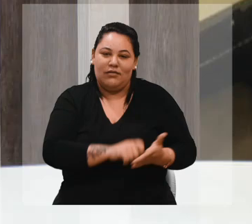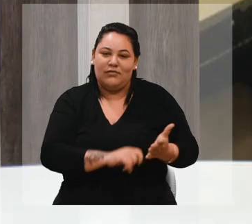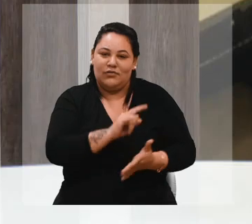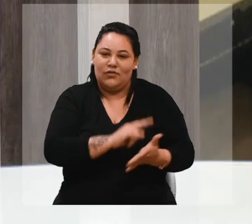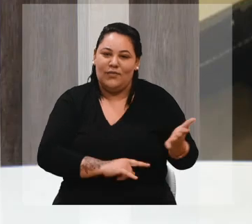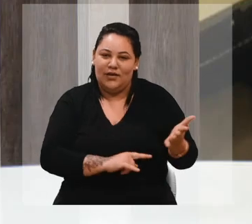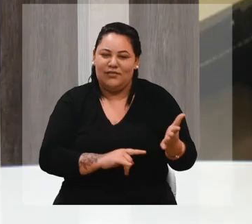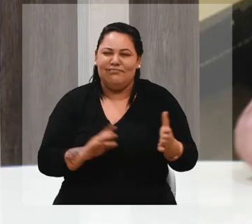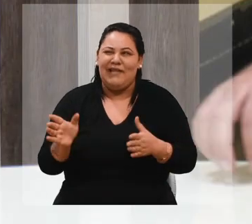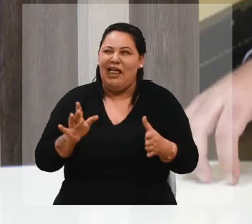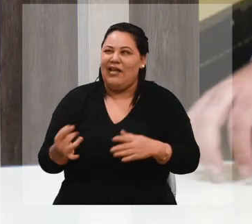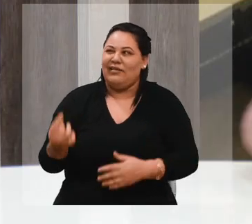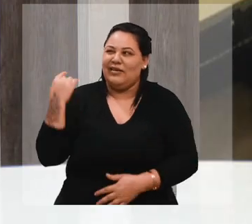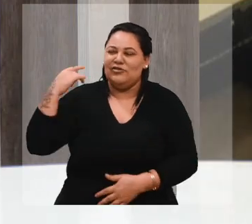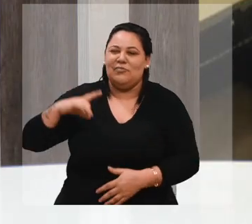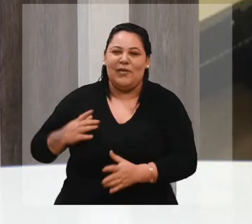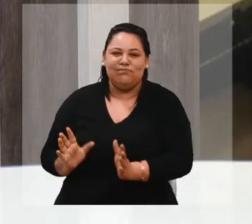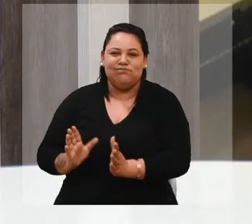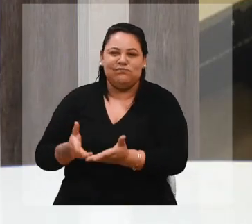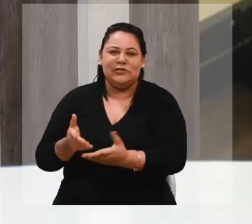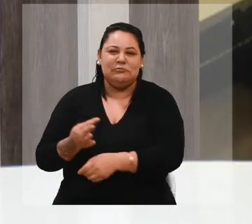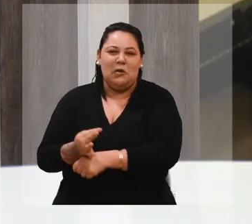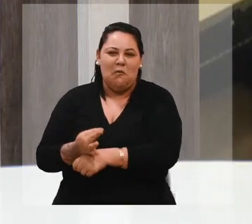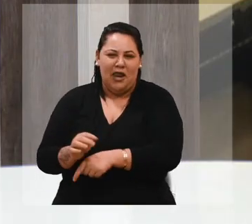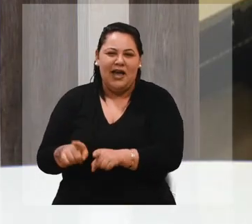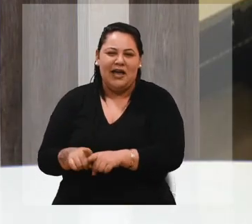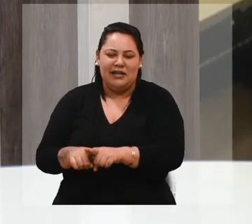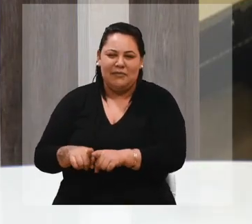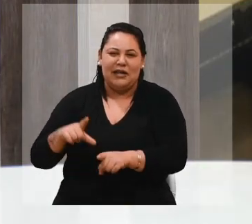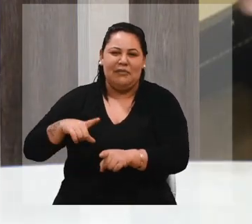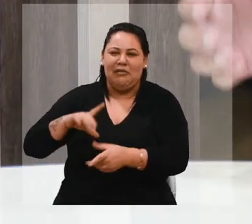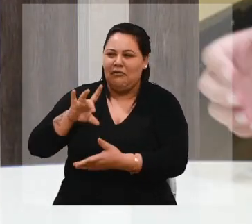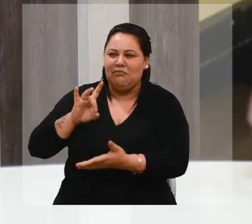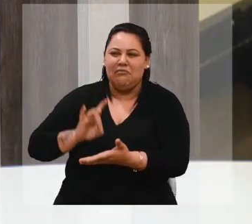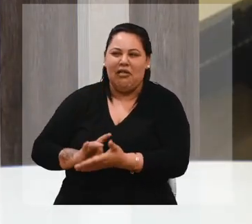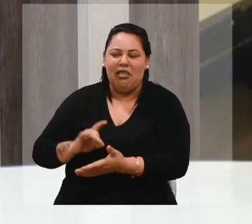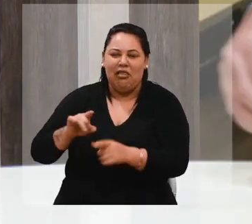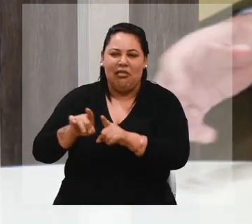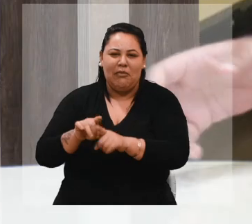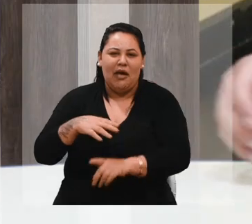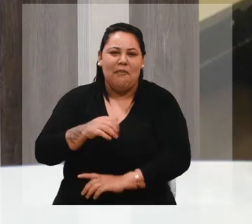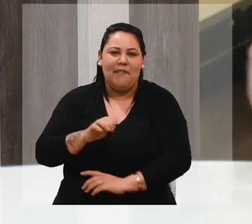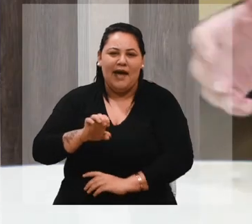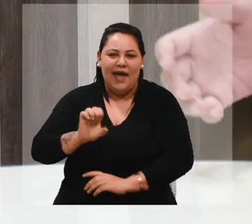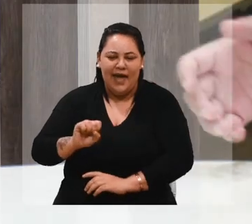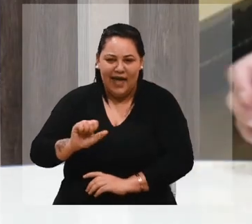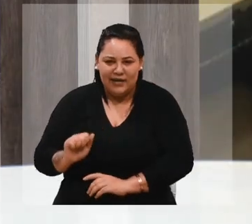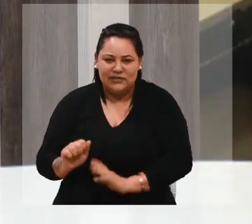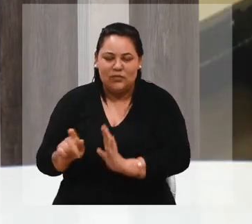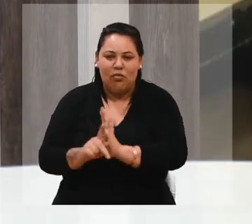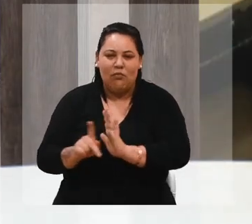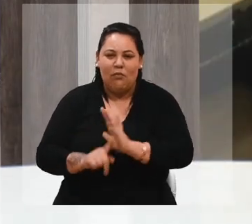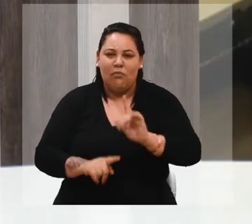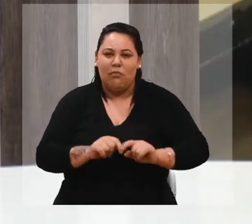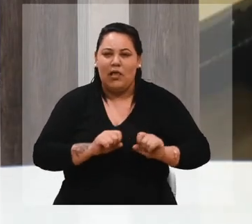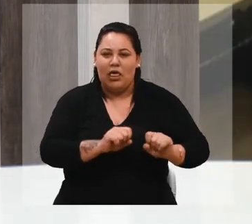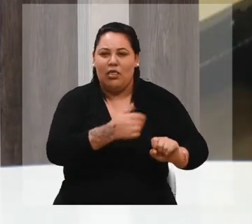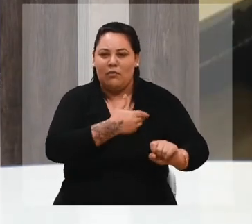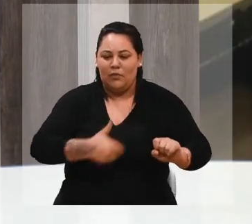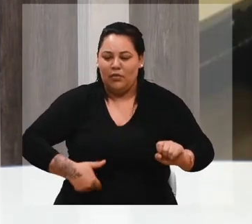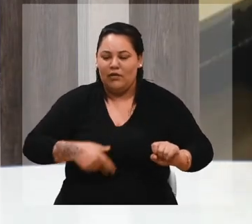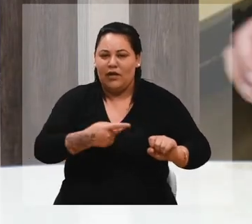À época, a Câmara tinha uma comissão temporária de implantação lá da Maesa, do próprio mercado público